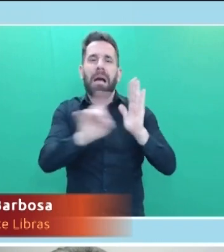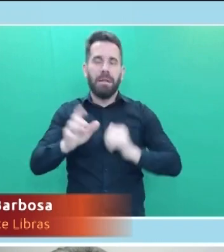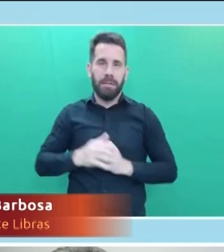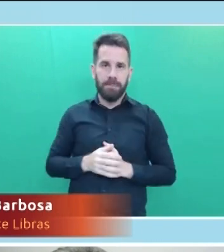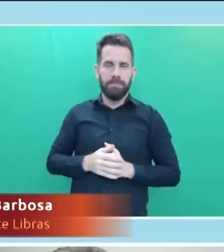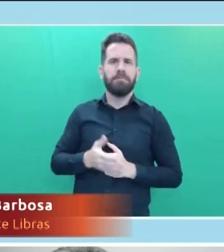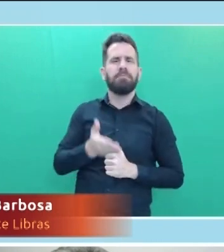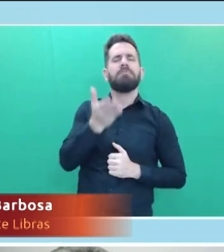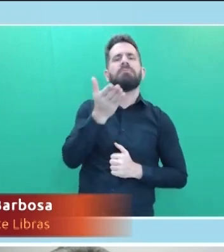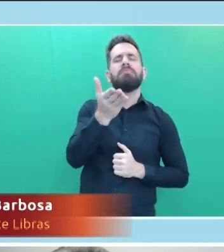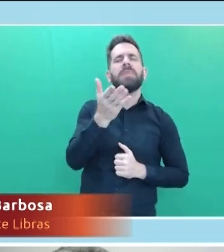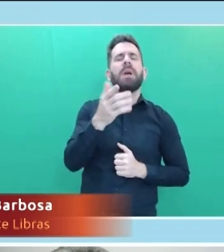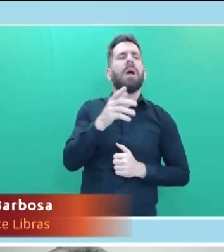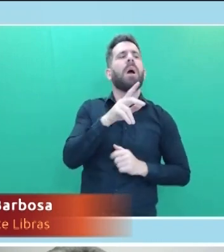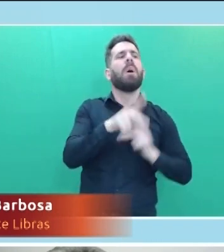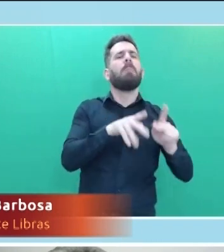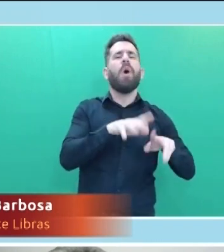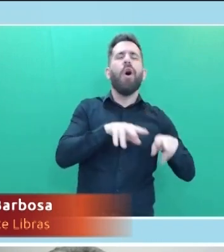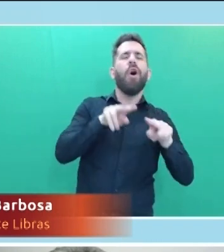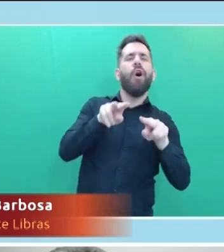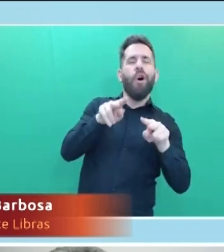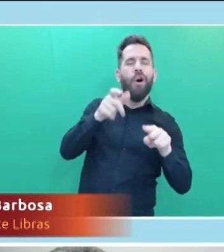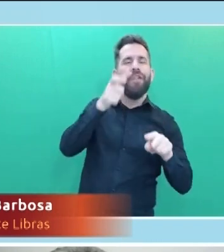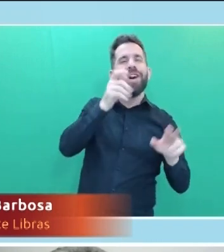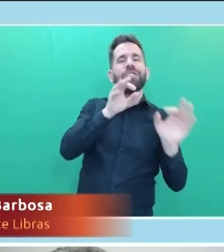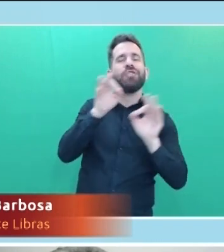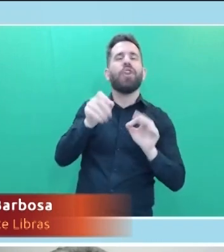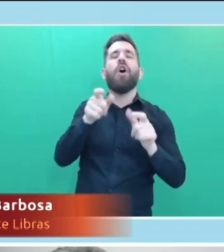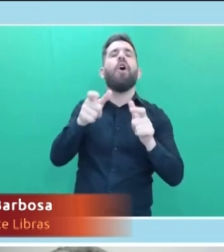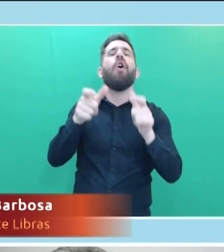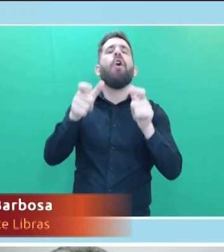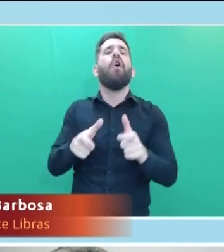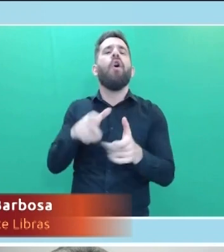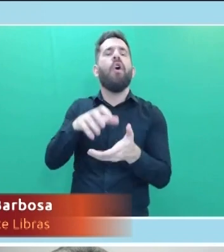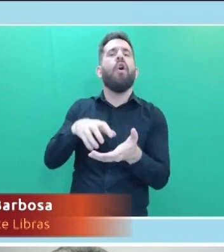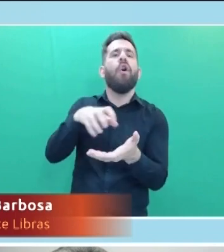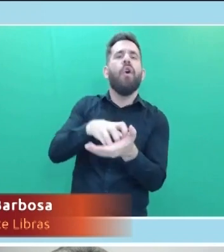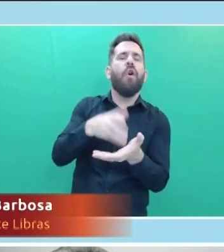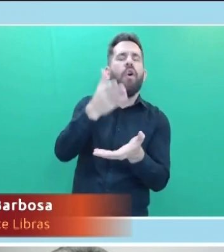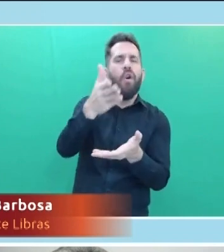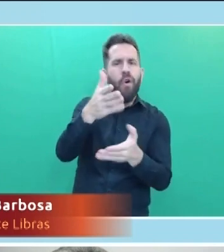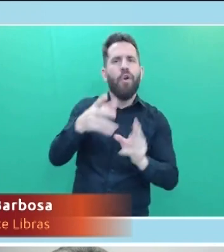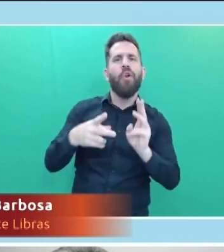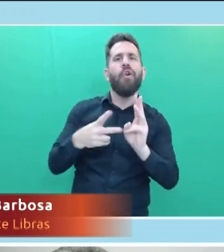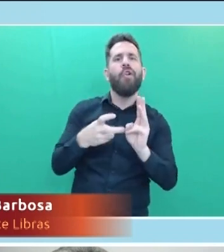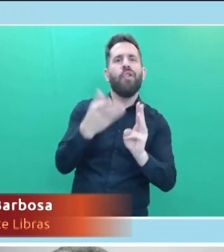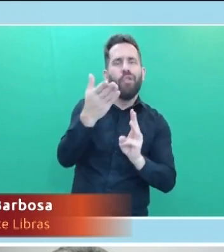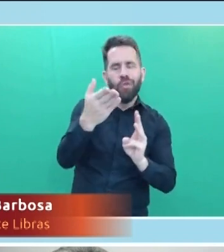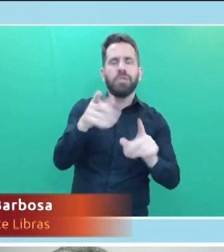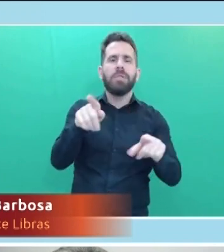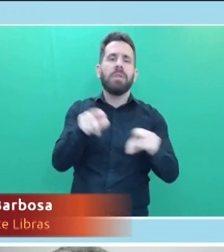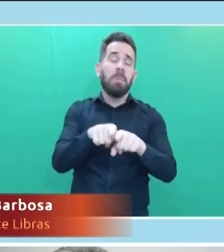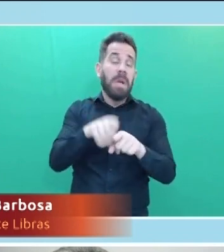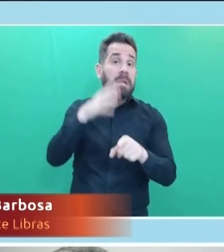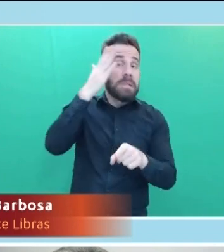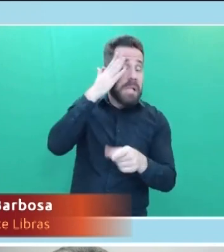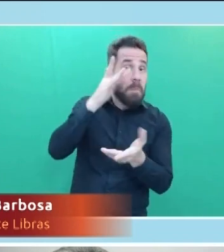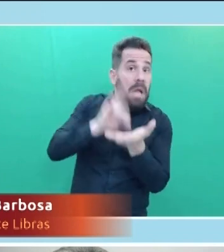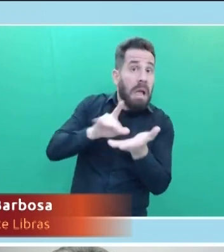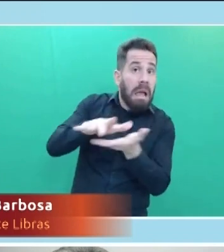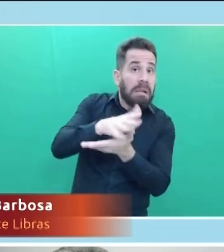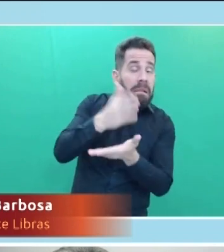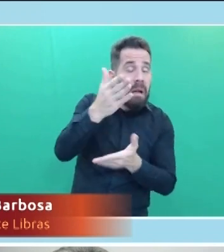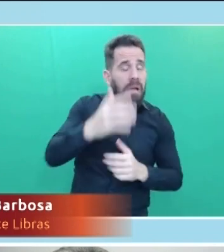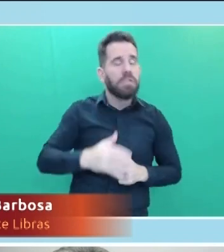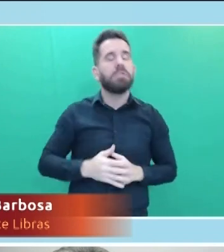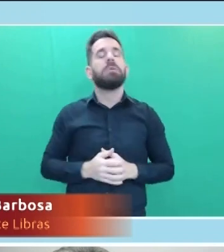que é seu território, em que lugar fica, para a gente ter uma ideia um pouquinho da sua realidade.